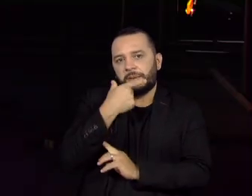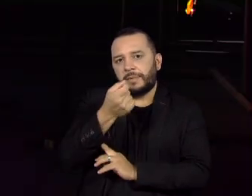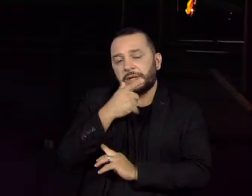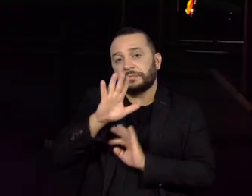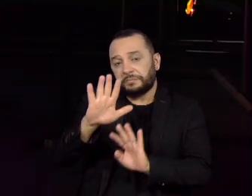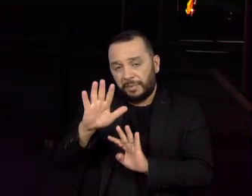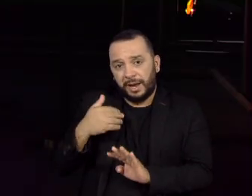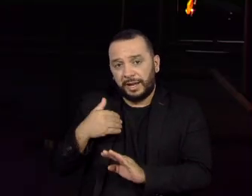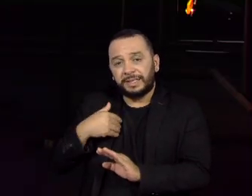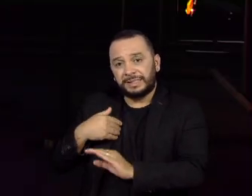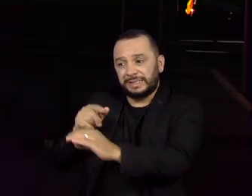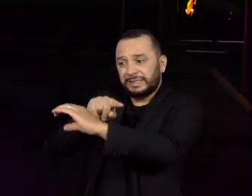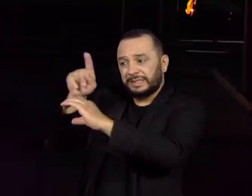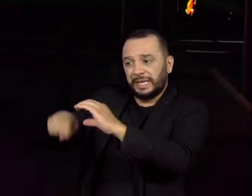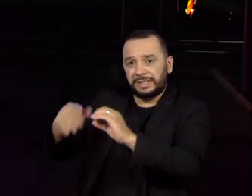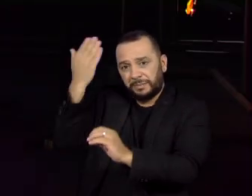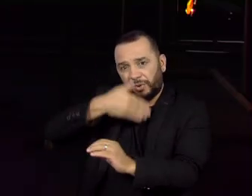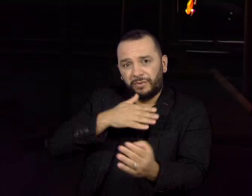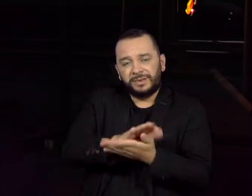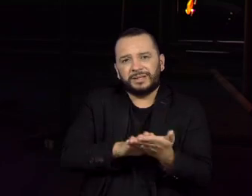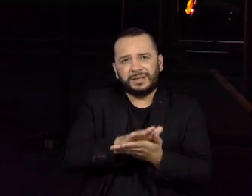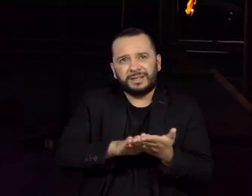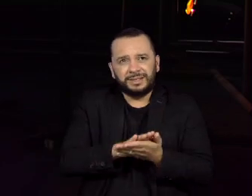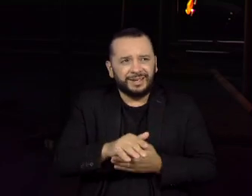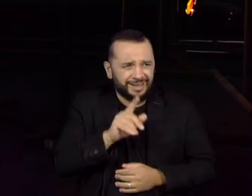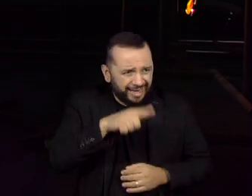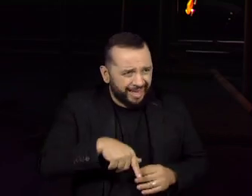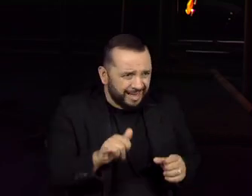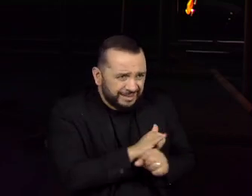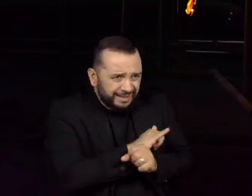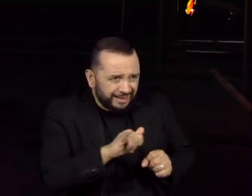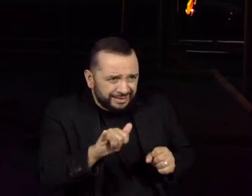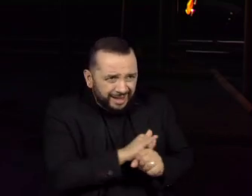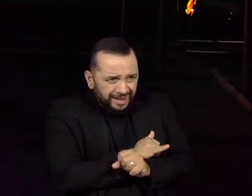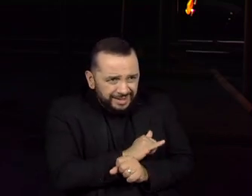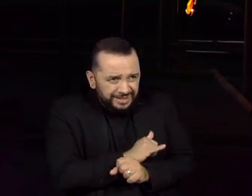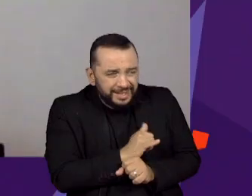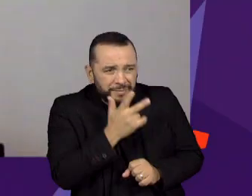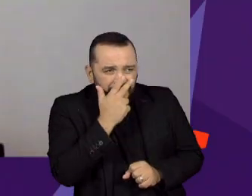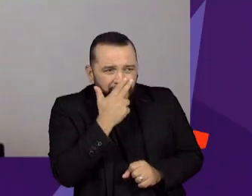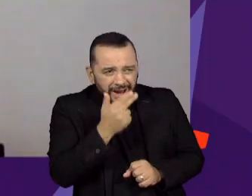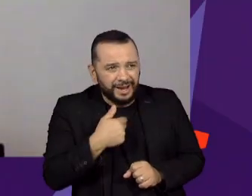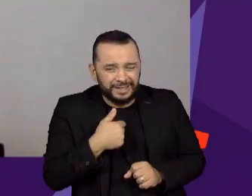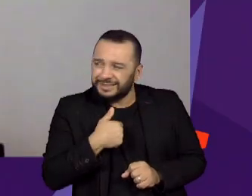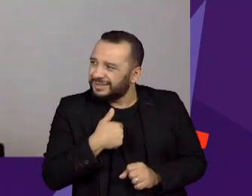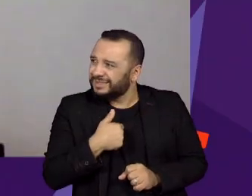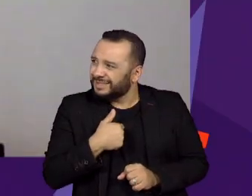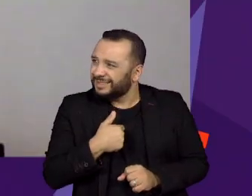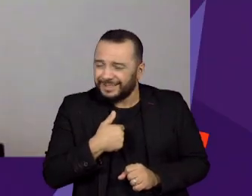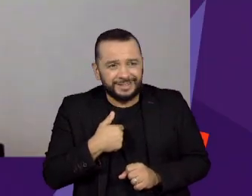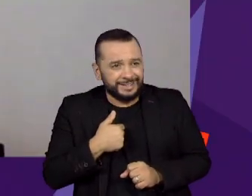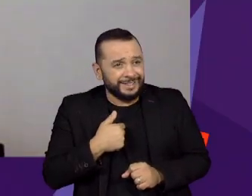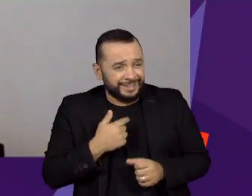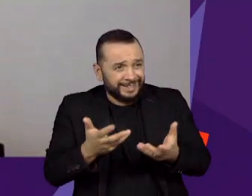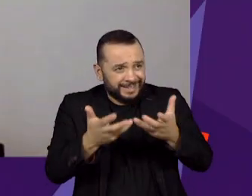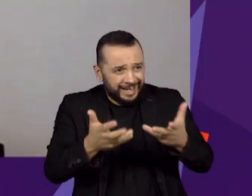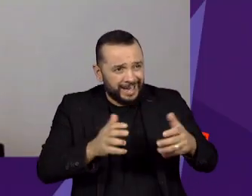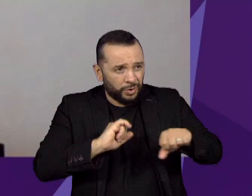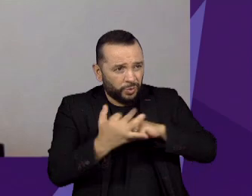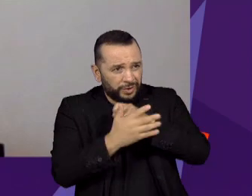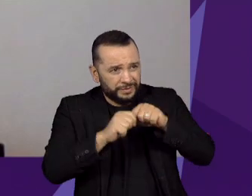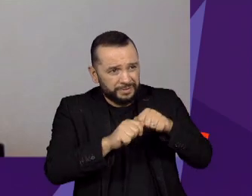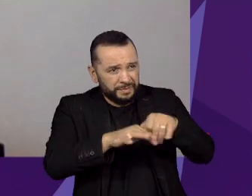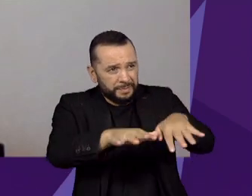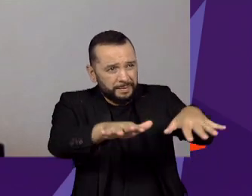é estratégico isso de jogar a favor do vírus? É estratégico de jogar a favor